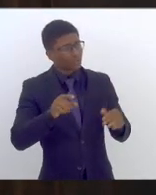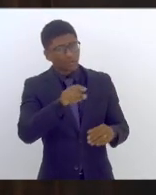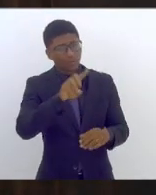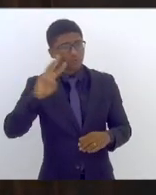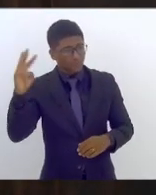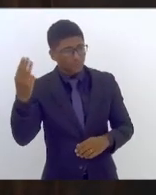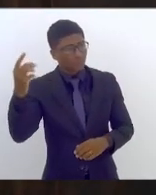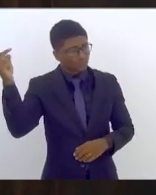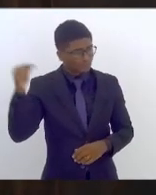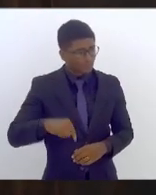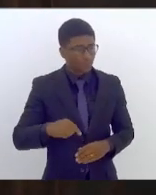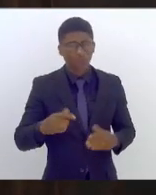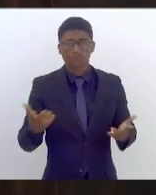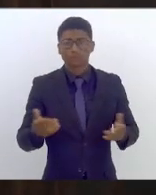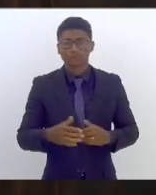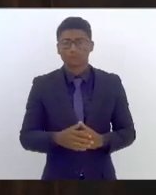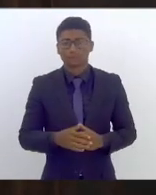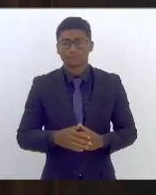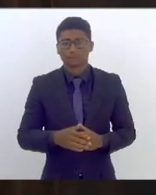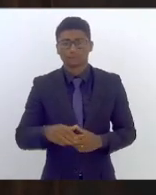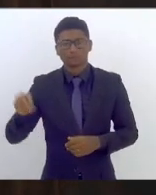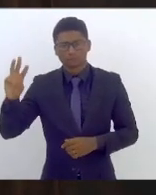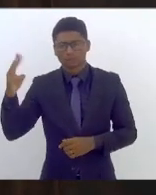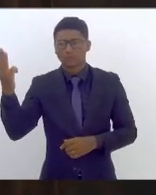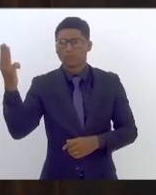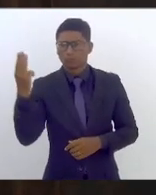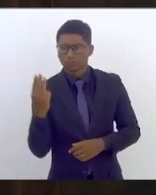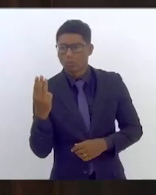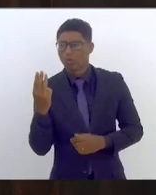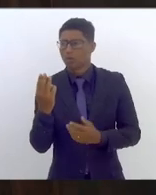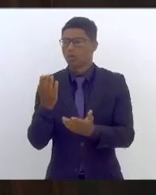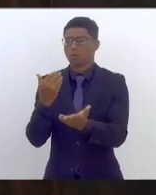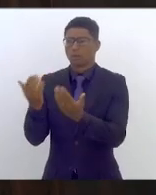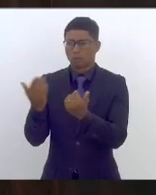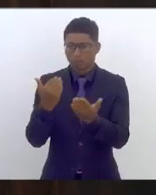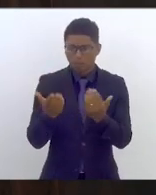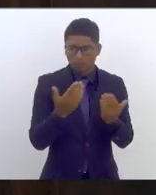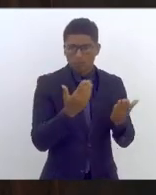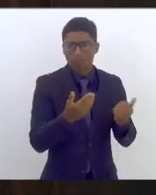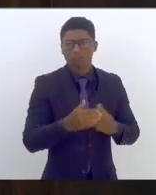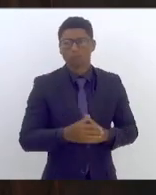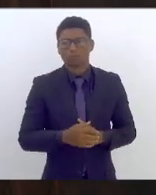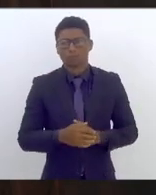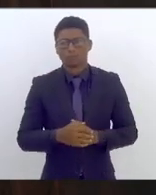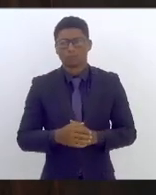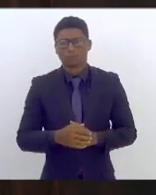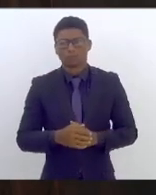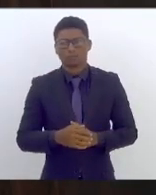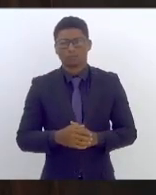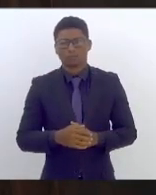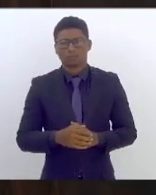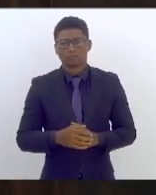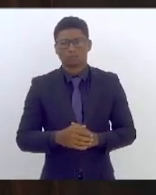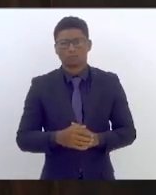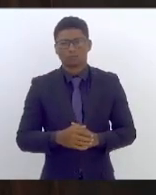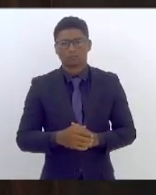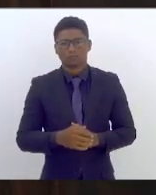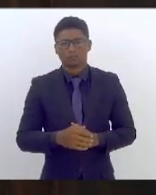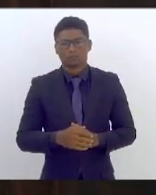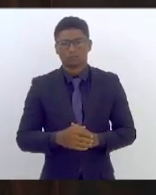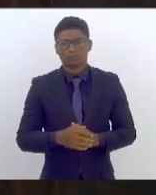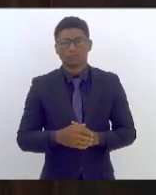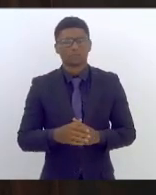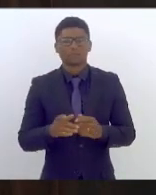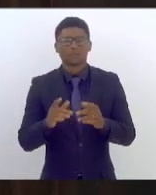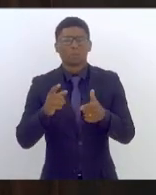todos para cá e eles eram os amores eu conversei com eles eles se compuseram e era só só assim bobagem